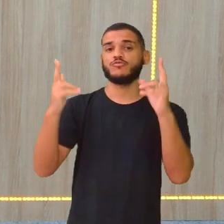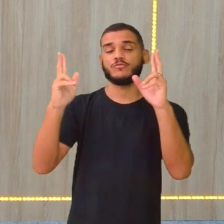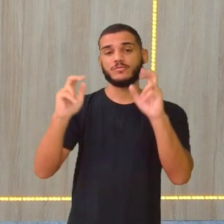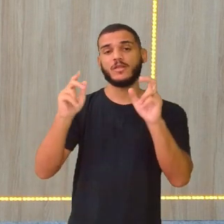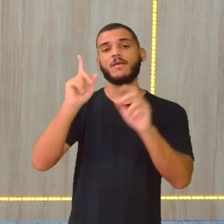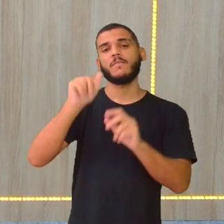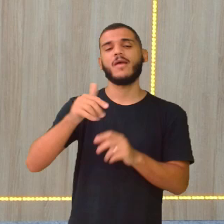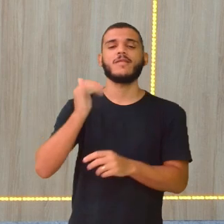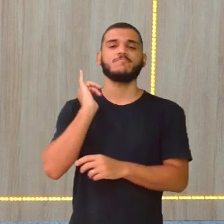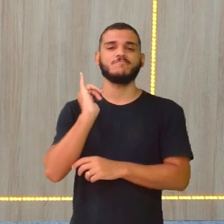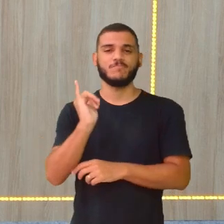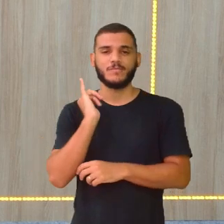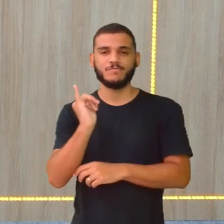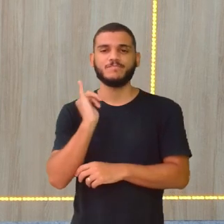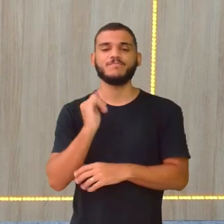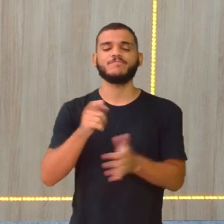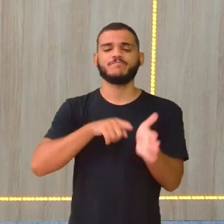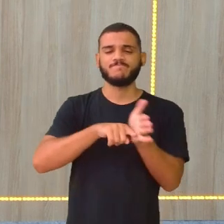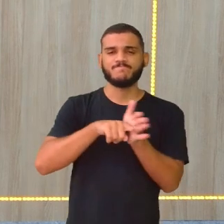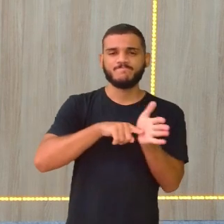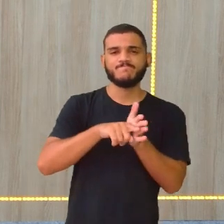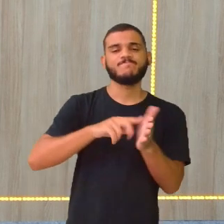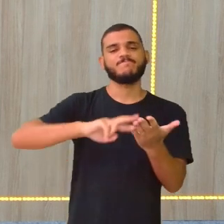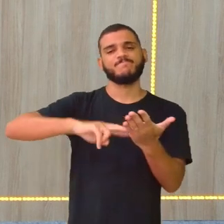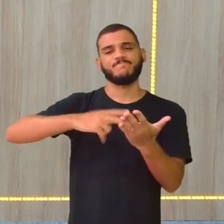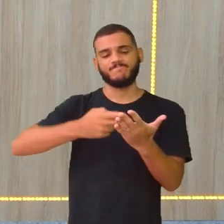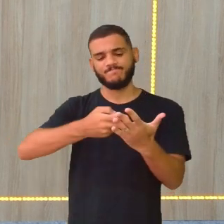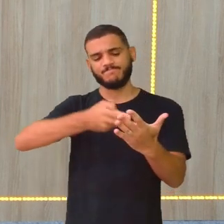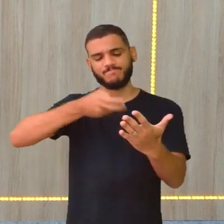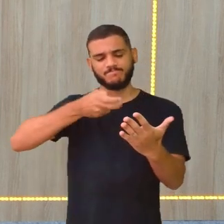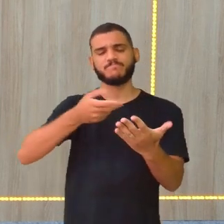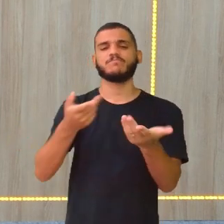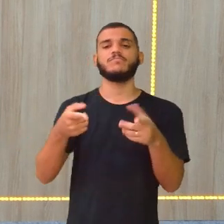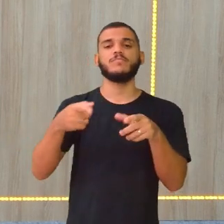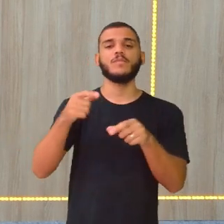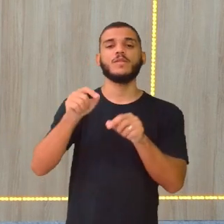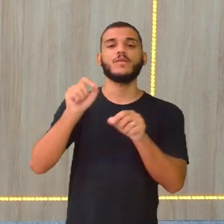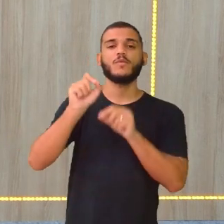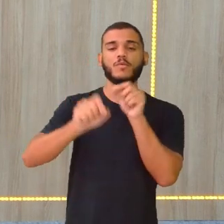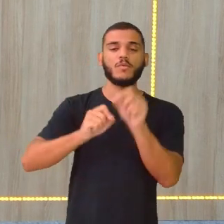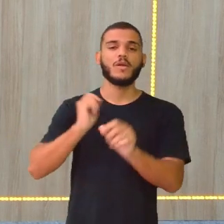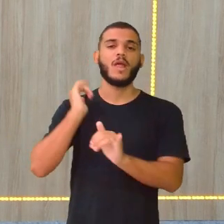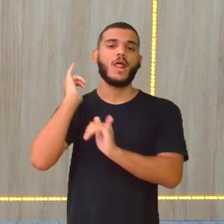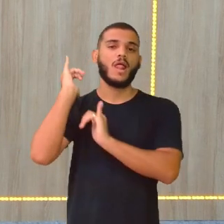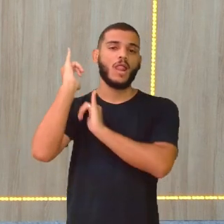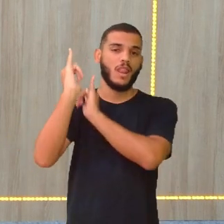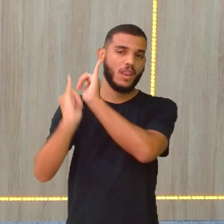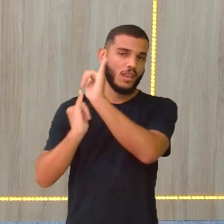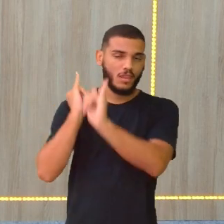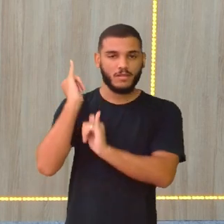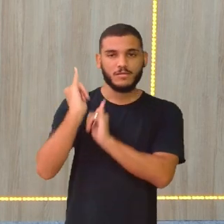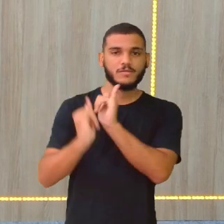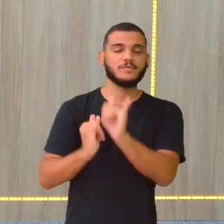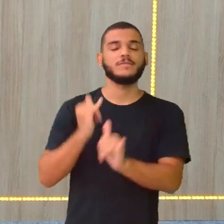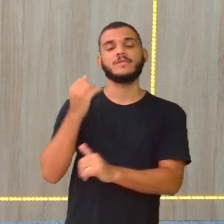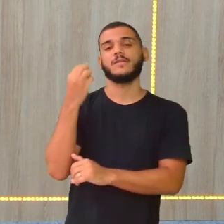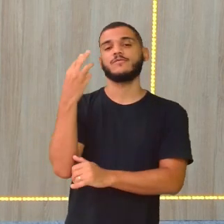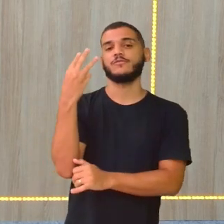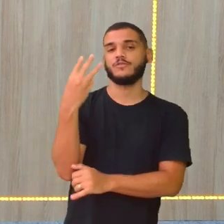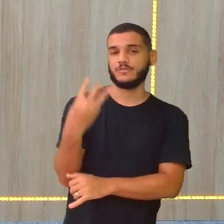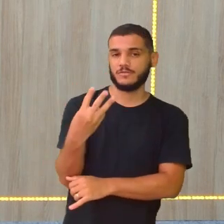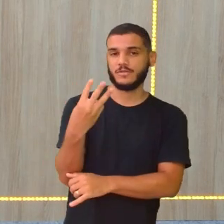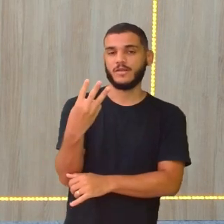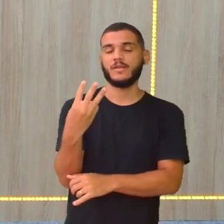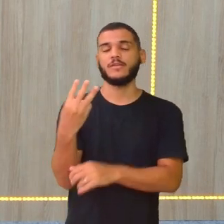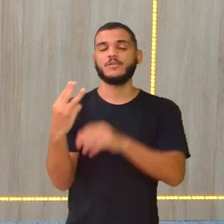narrativa e análise interpretativa da lenda dos três reis magos, né? Essa aula, ela traz